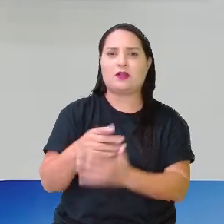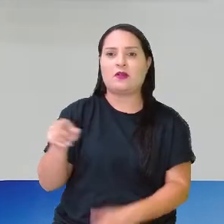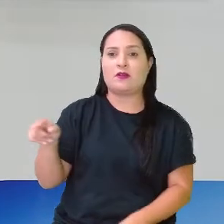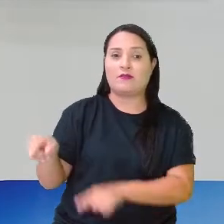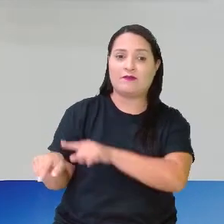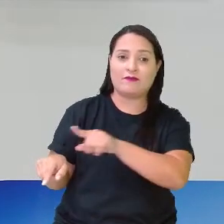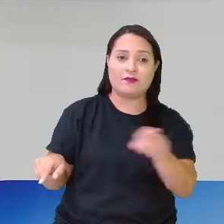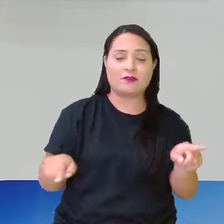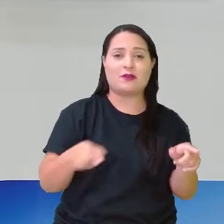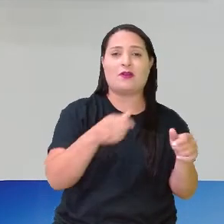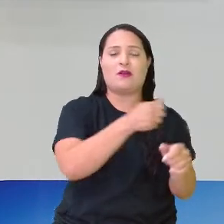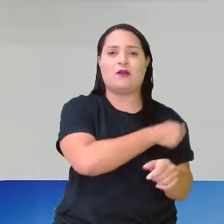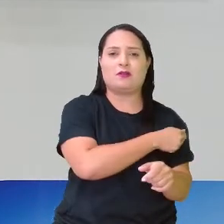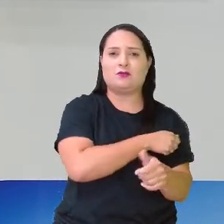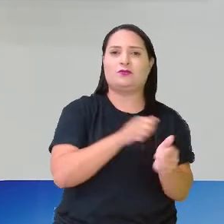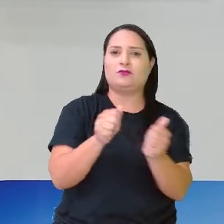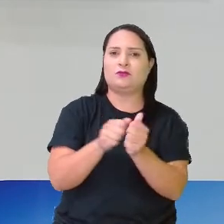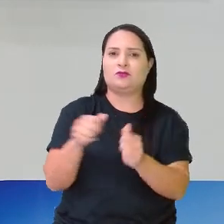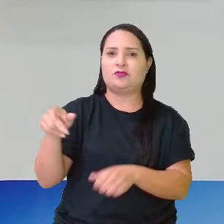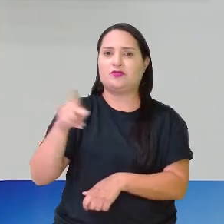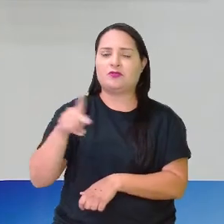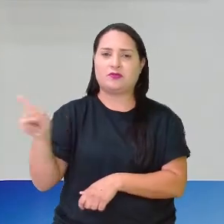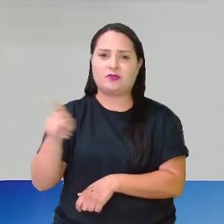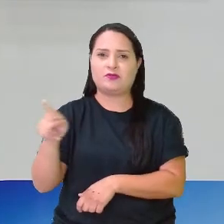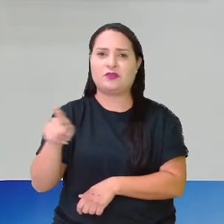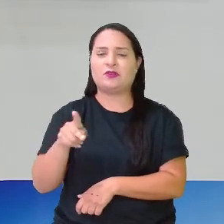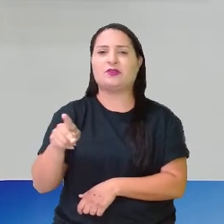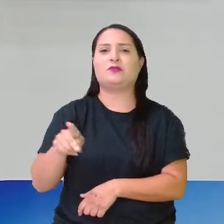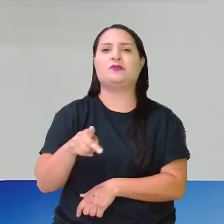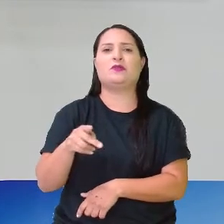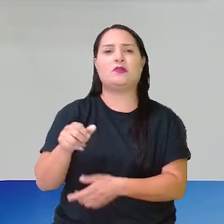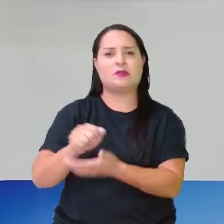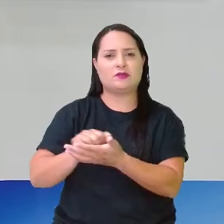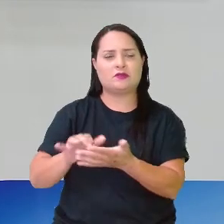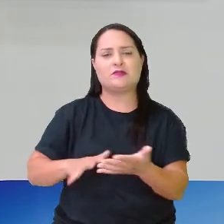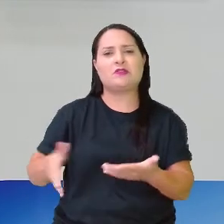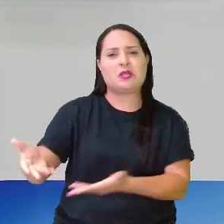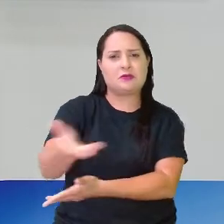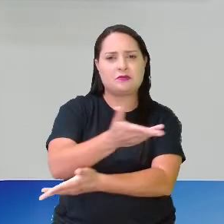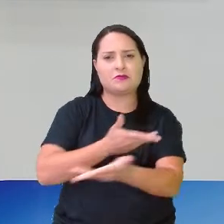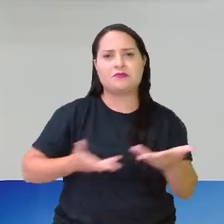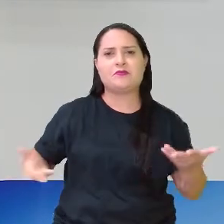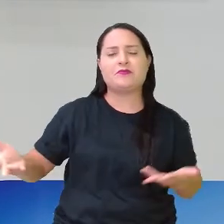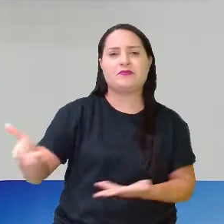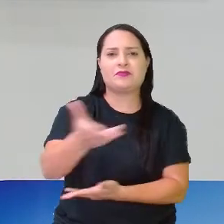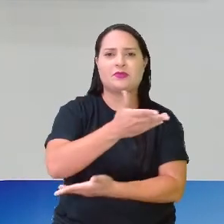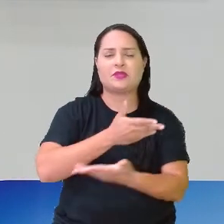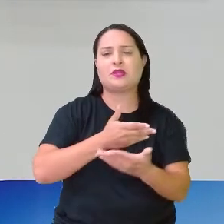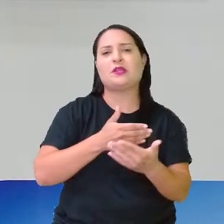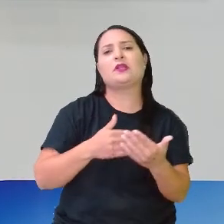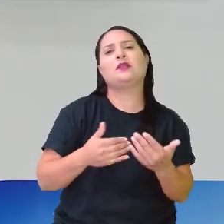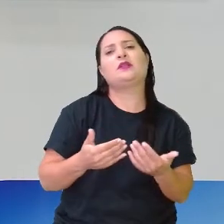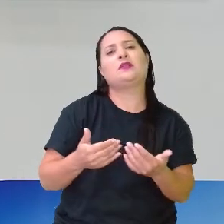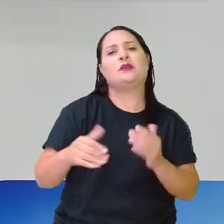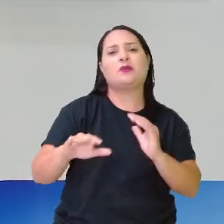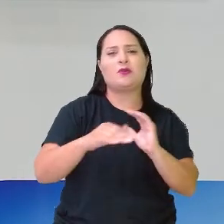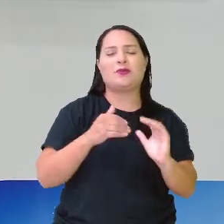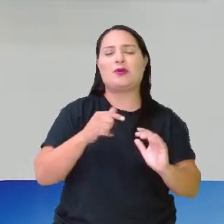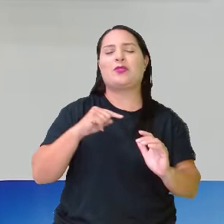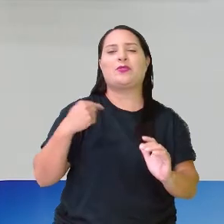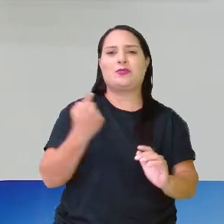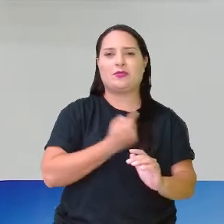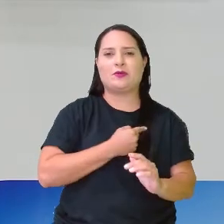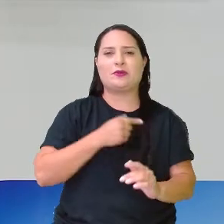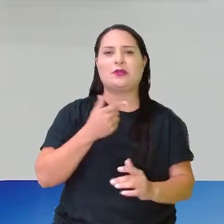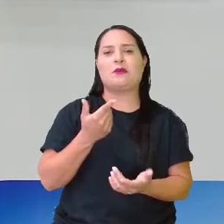professores e professoras, façam aí as atividades e compartilhem com a gente, que é muito bom ter vocês próximo da gente, né? Então fiquem